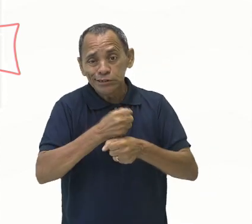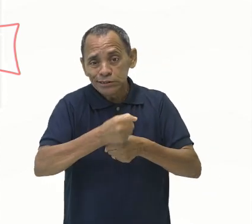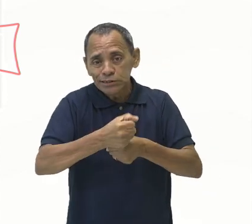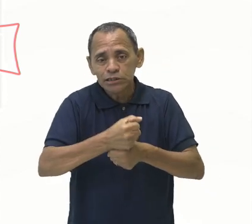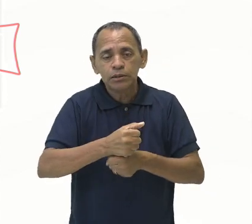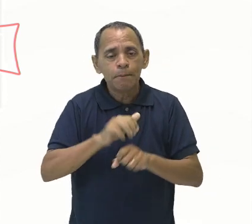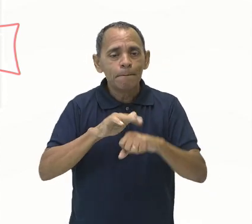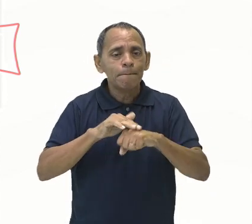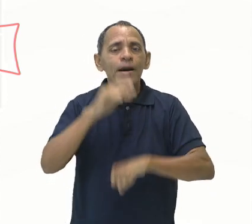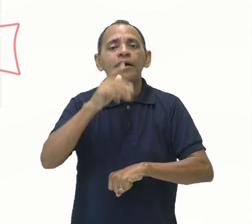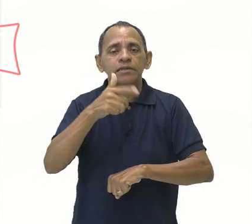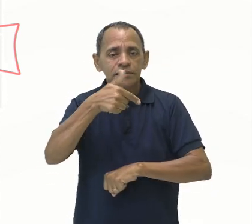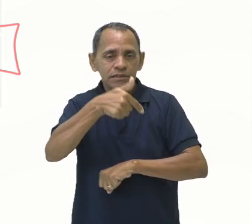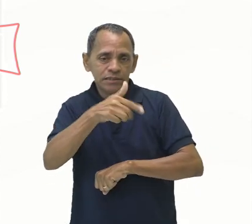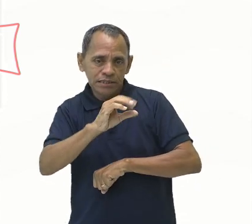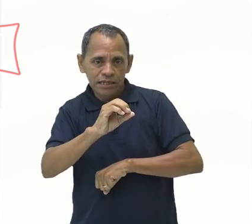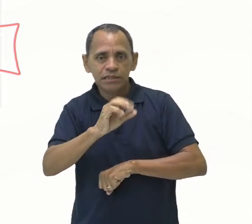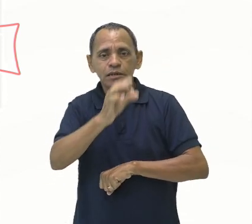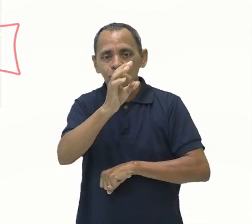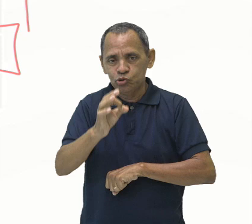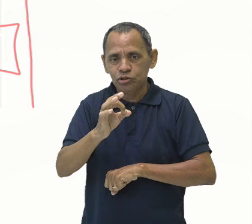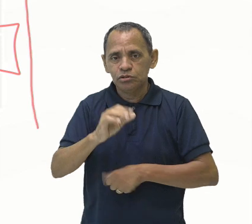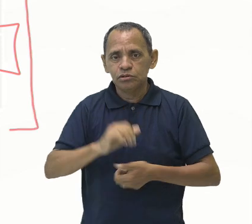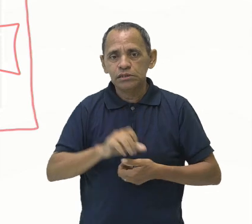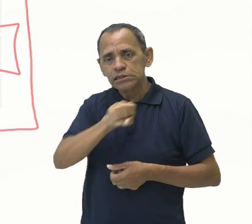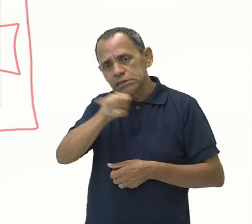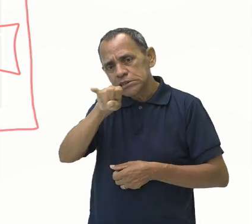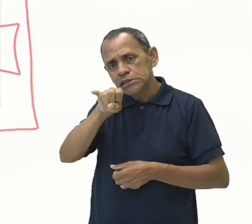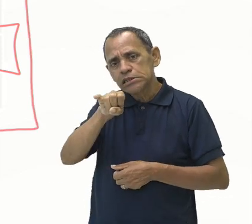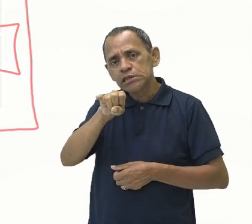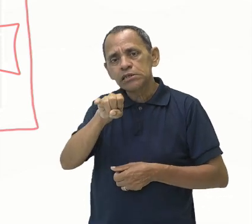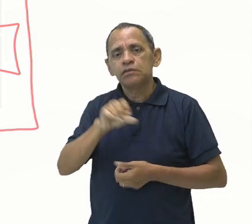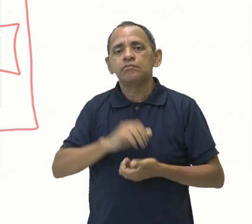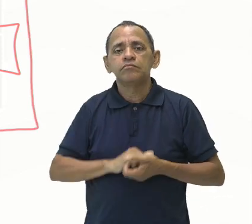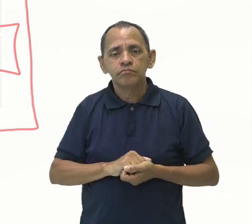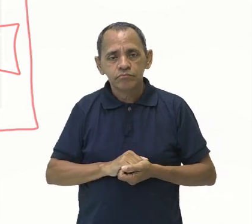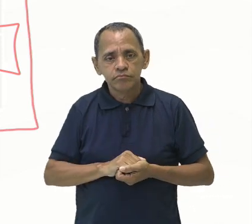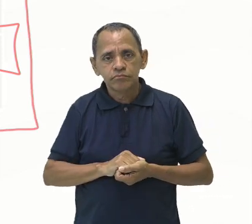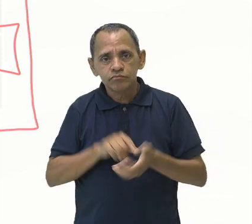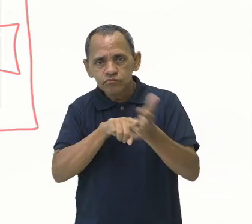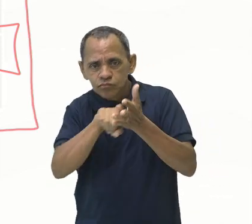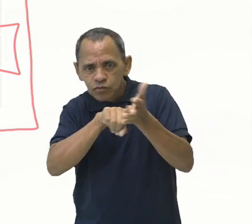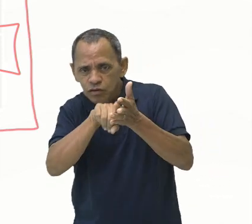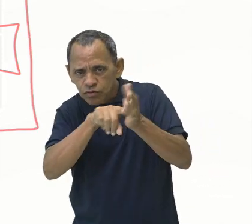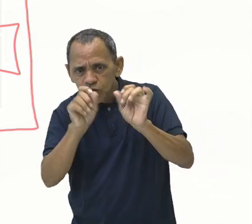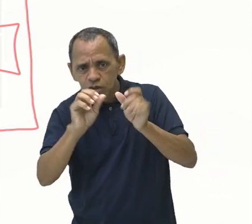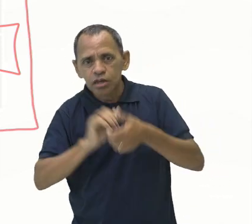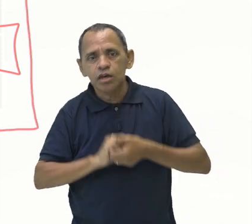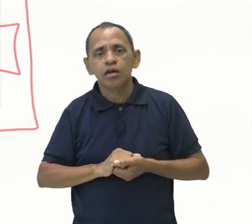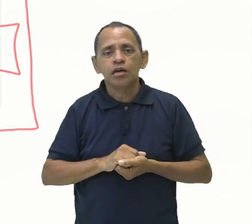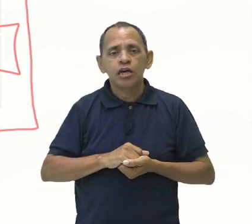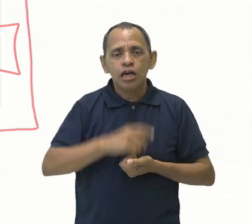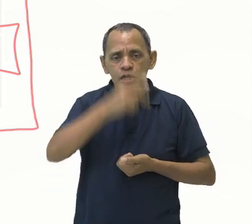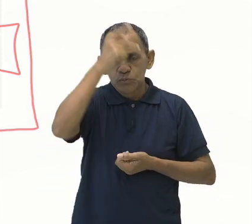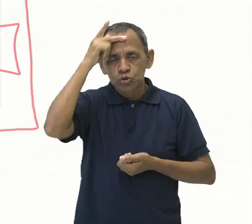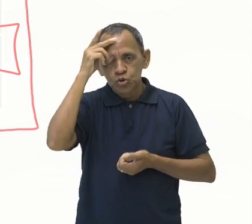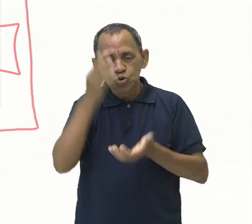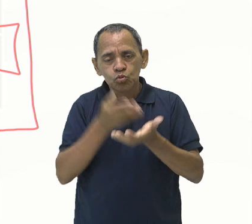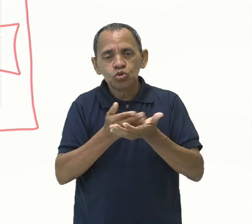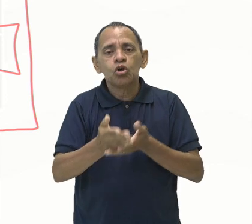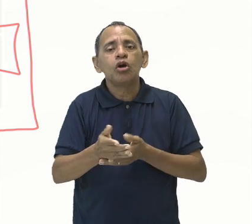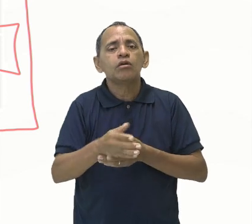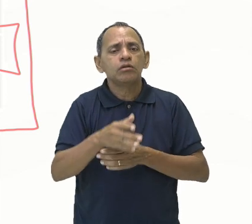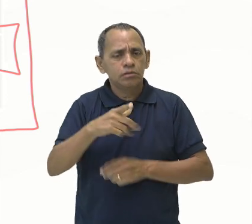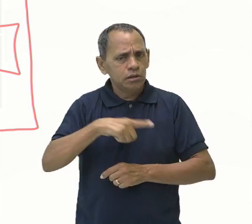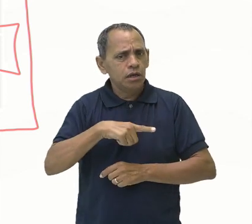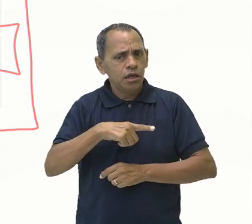pessoas. Quando a gente pega os empreendedores estabelecidos, a gente tem valores aqui, né, em torno de 56%. Então, é uma